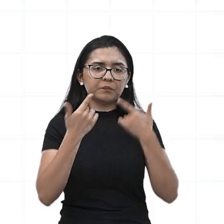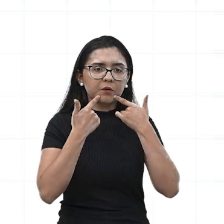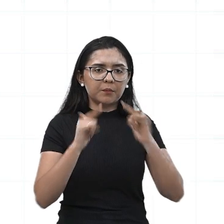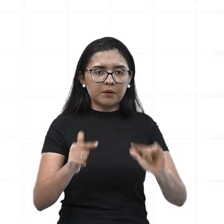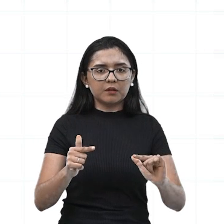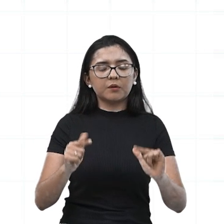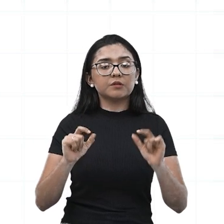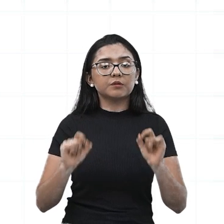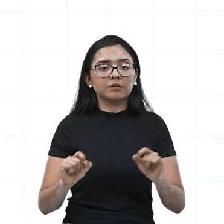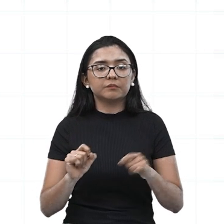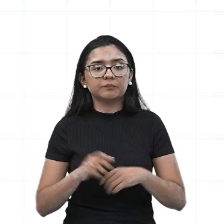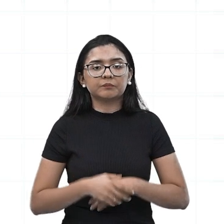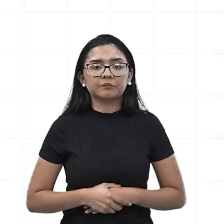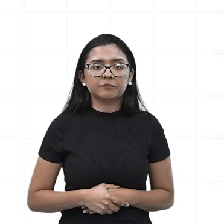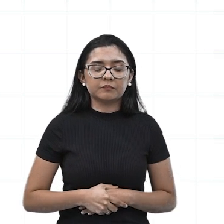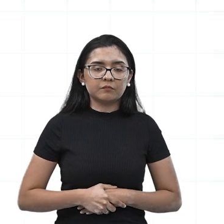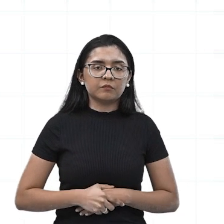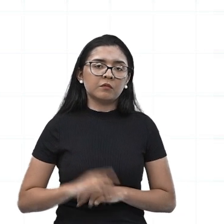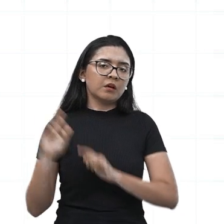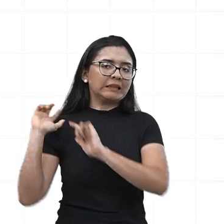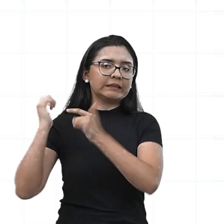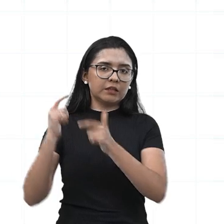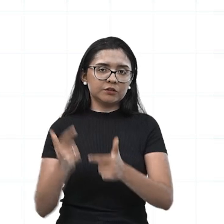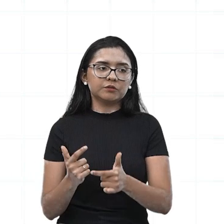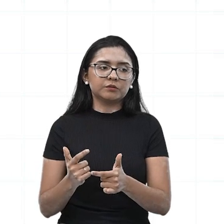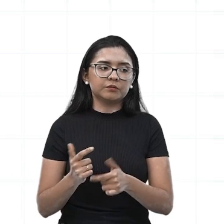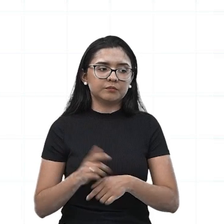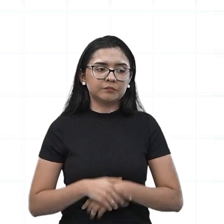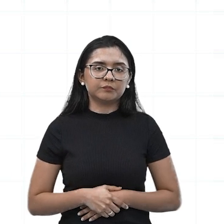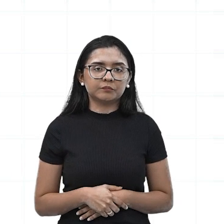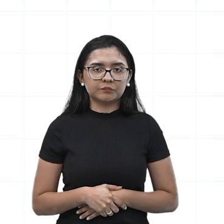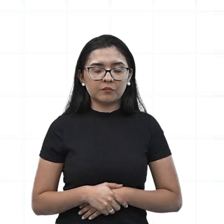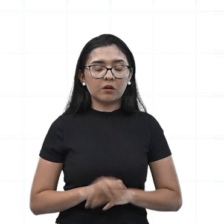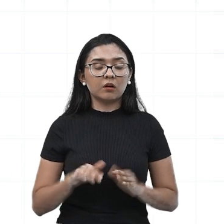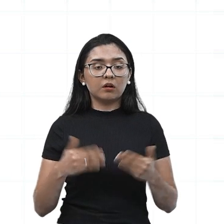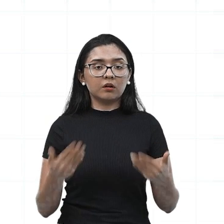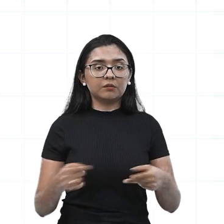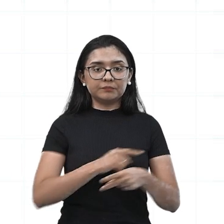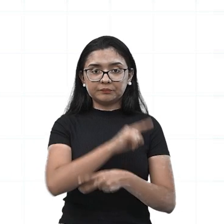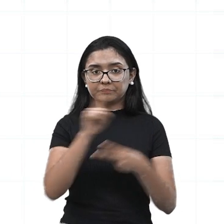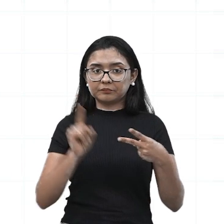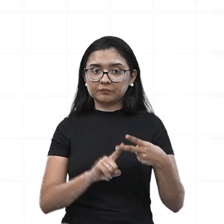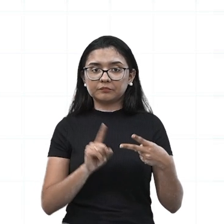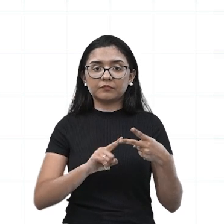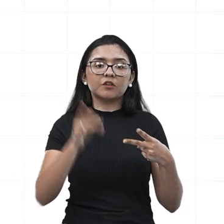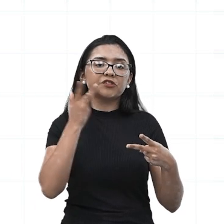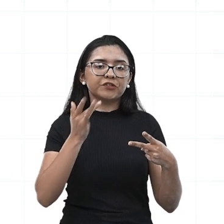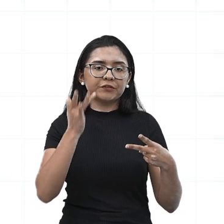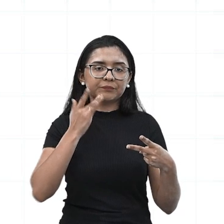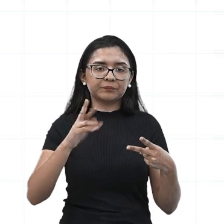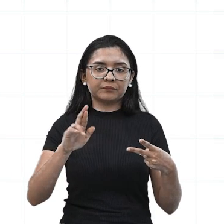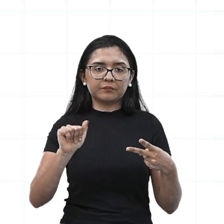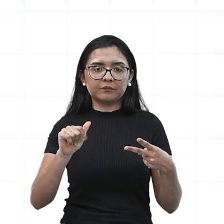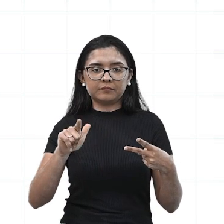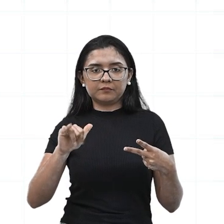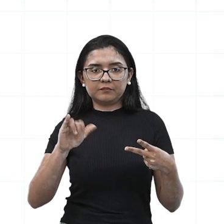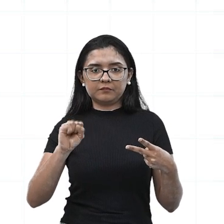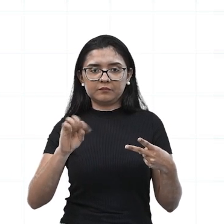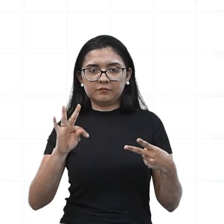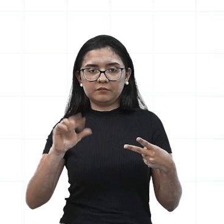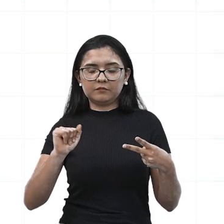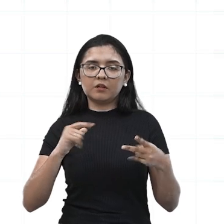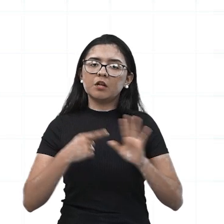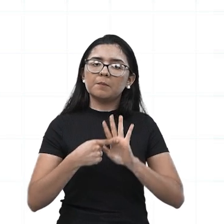mais erudita, por exemplo. Depois nós temos o teatro realista, que ele